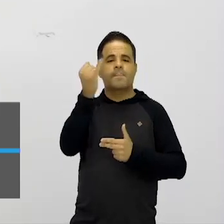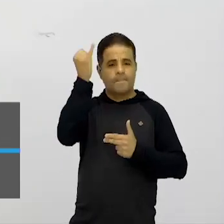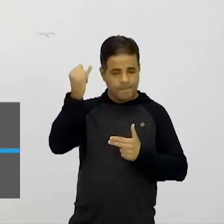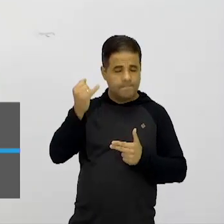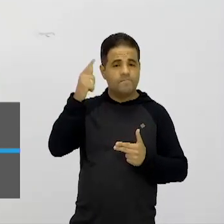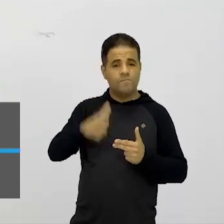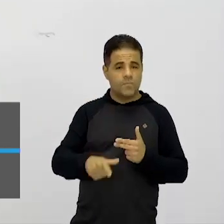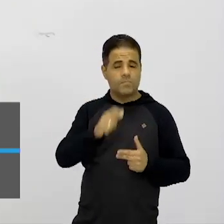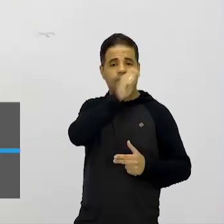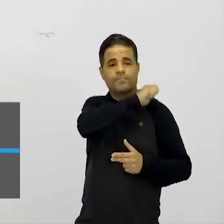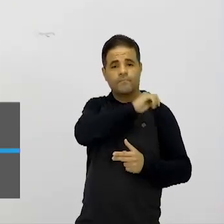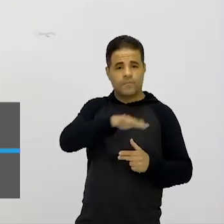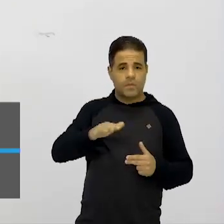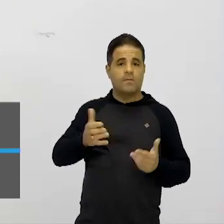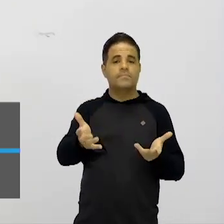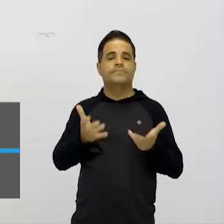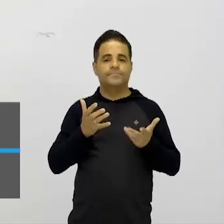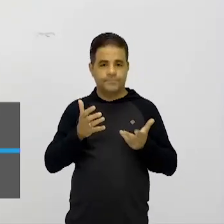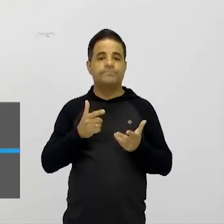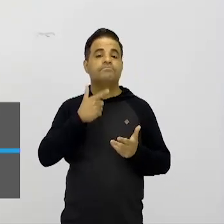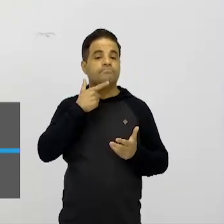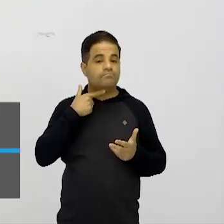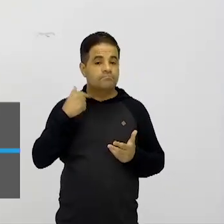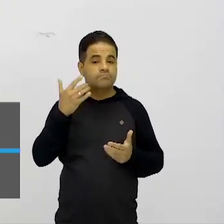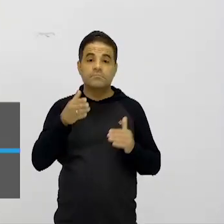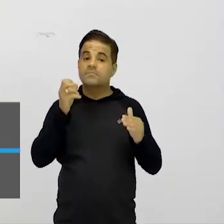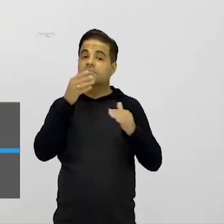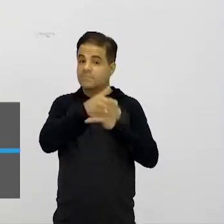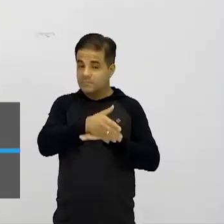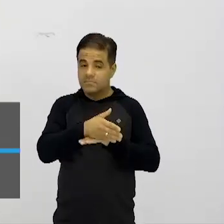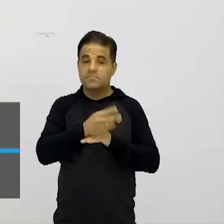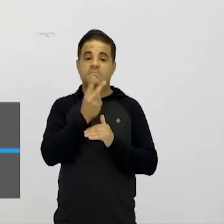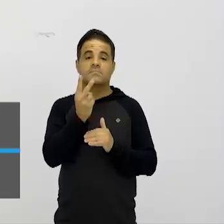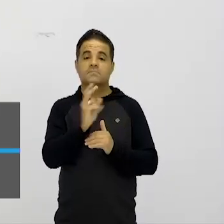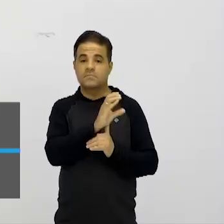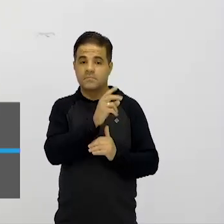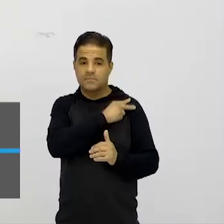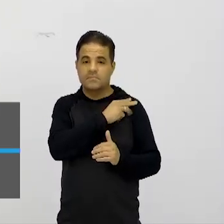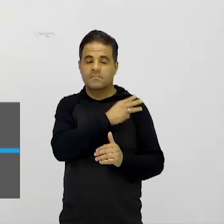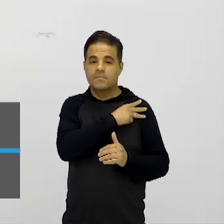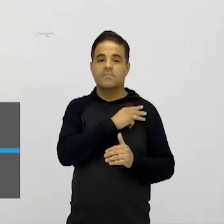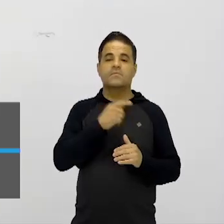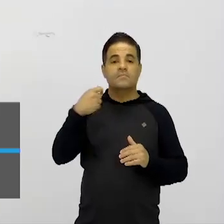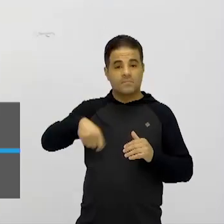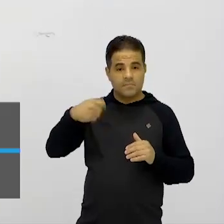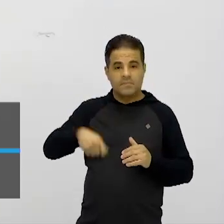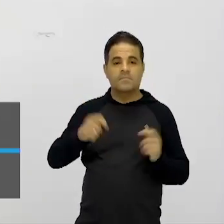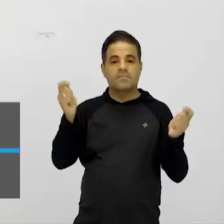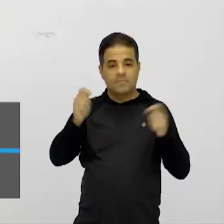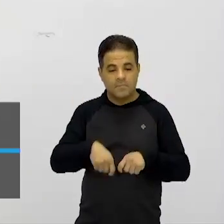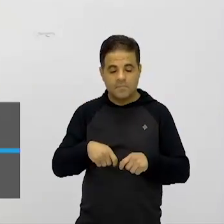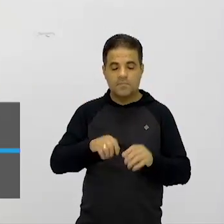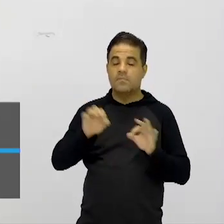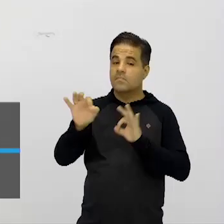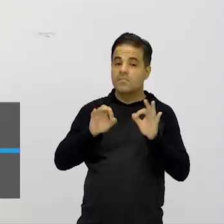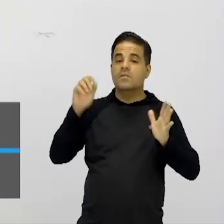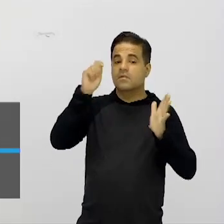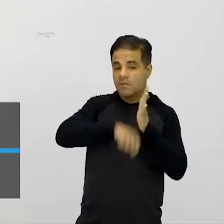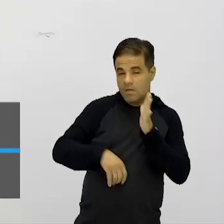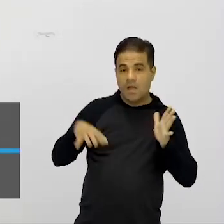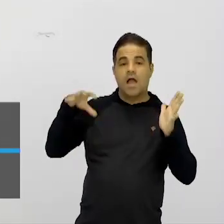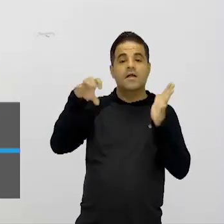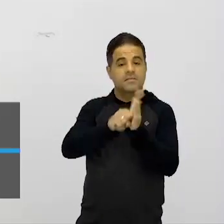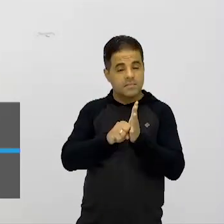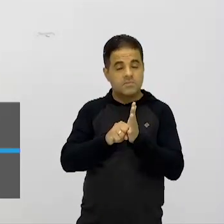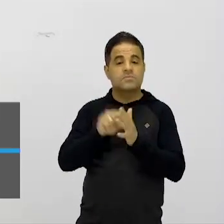é que os alunos que querem, que desejam ingressar na segunda série do ensino médio, eles também podem fazer a